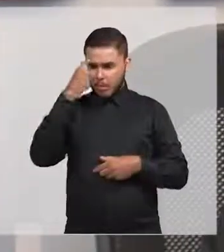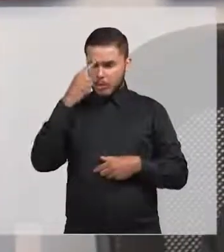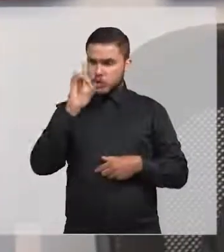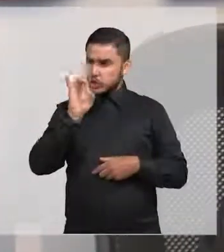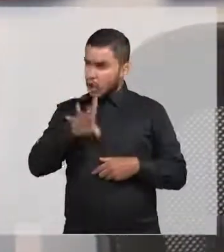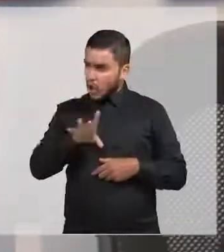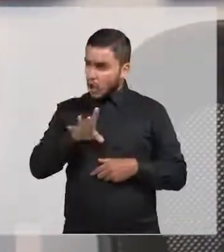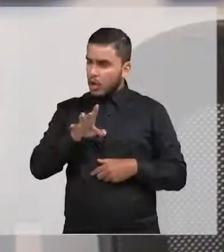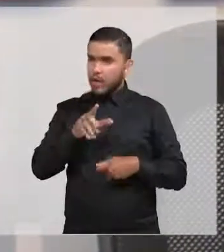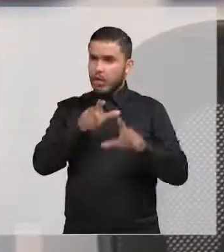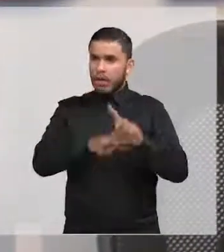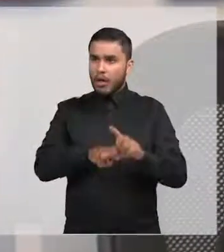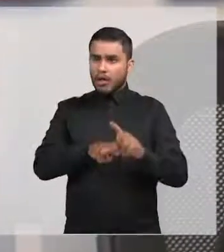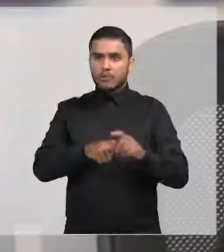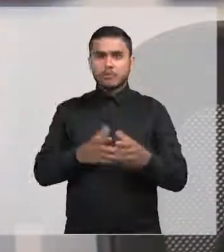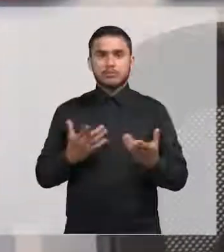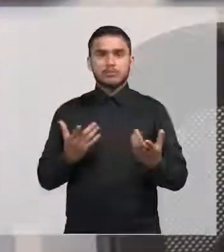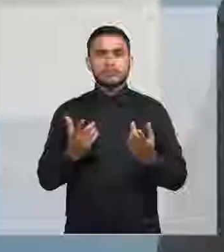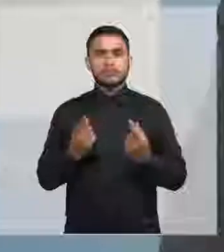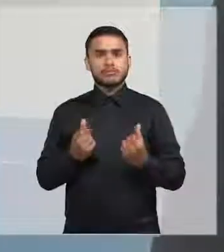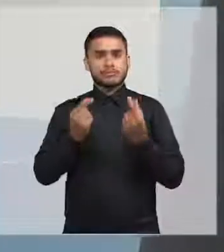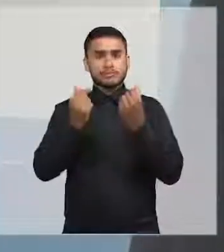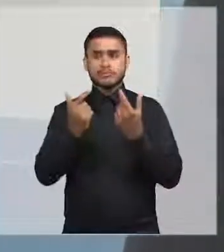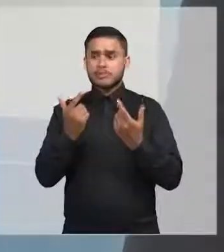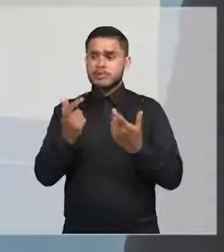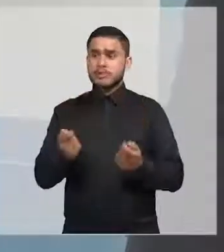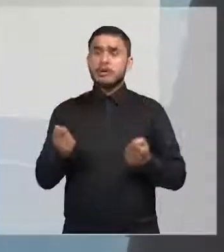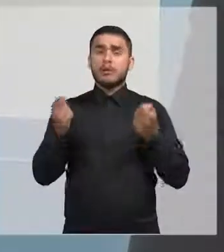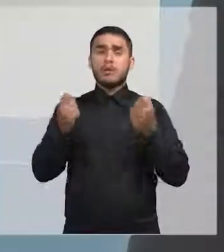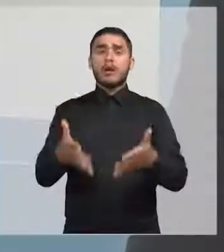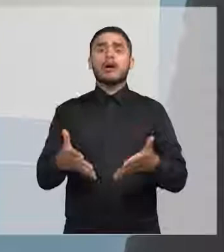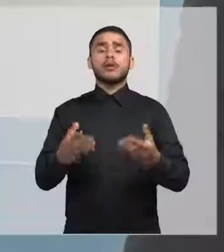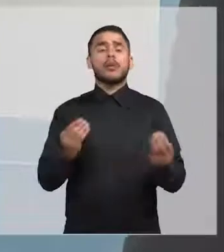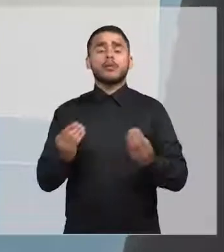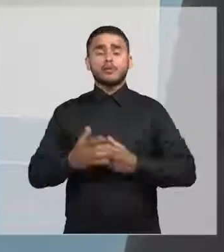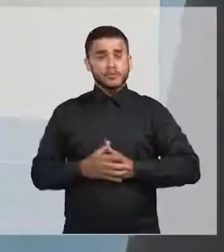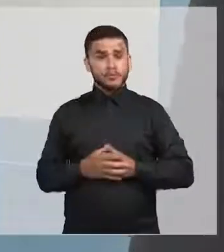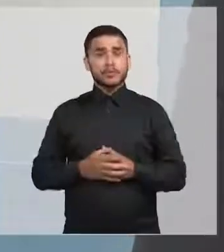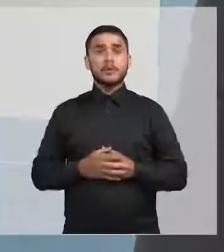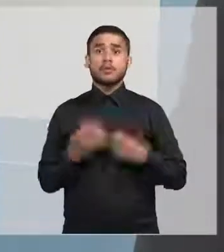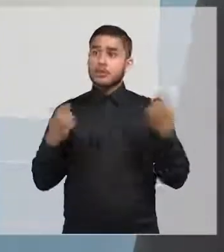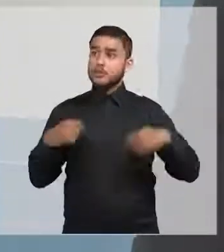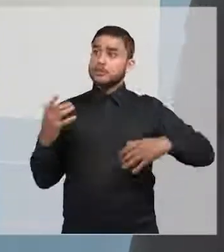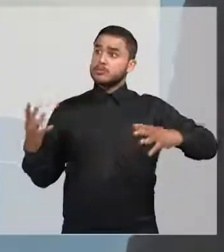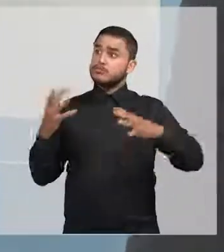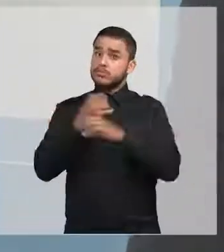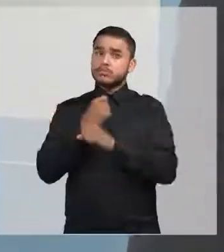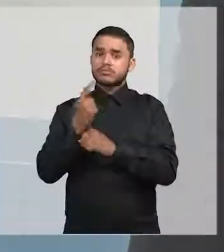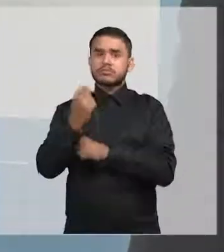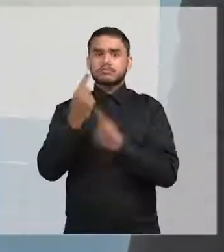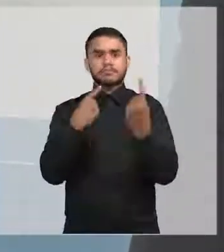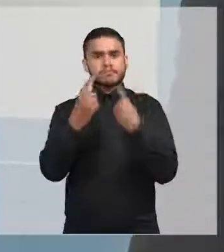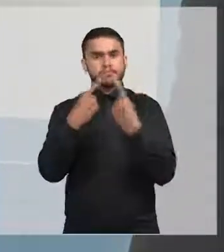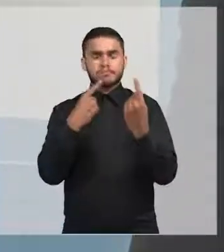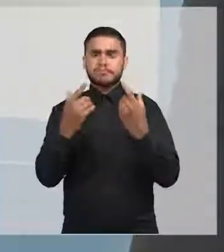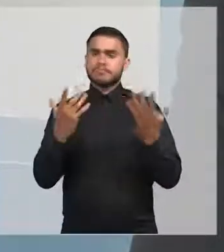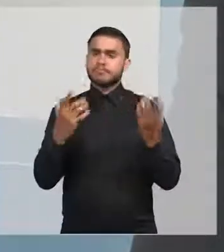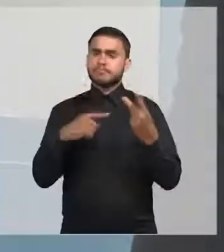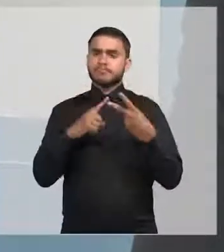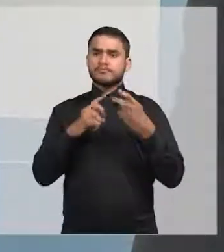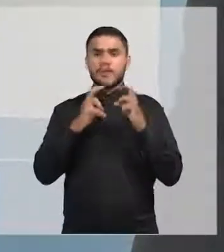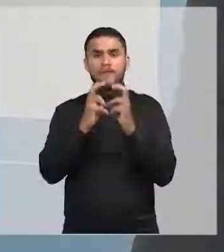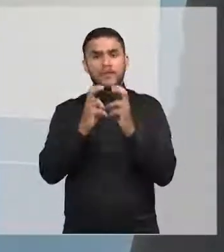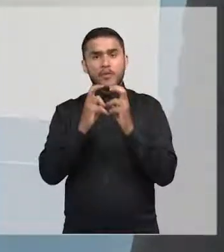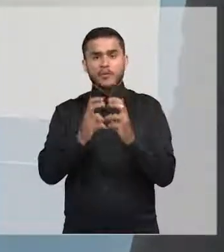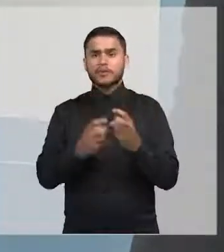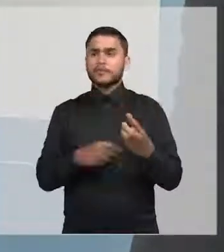caminhoneiros. É investimento. O Brasil não tem um tostão para fazer, e se ele for fazer um investimento e tem para ser feito em rodovias, em ferrovias